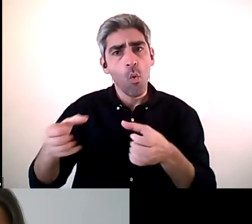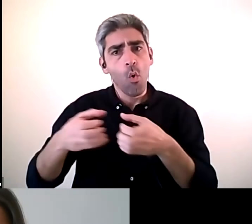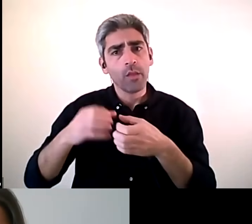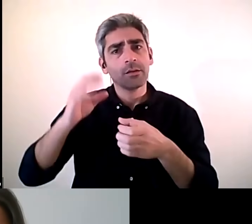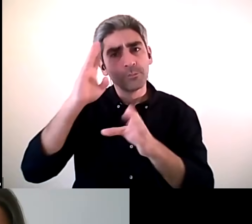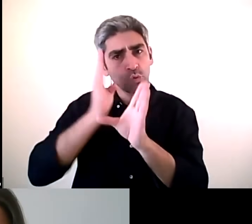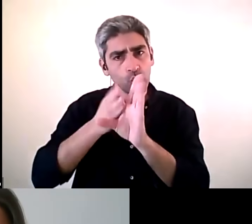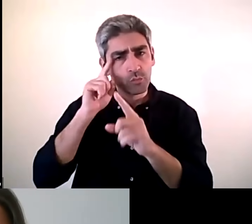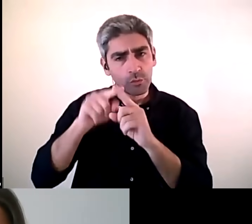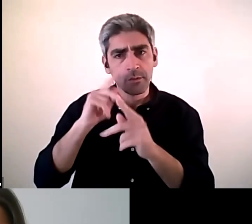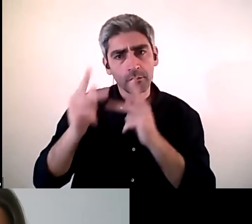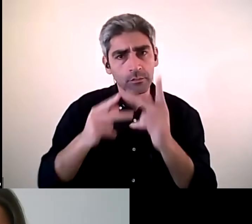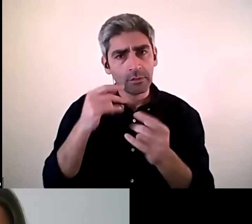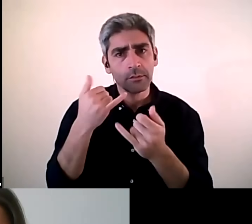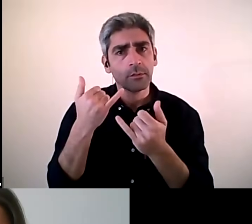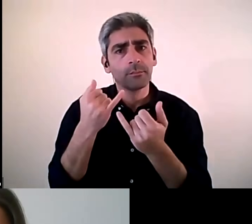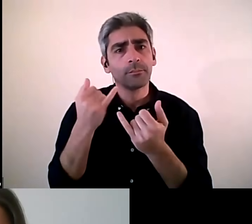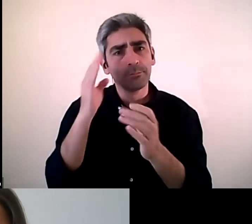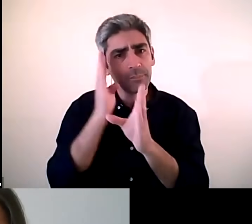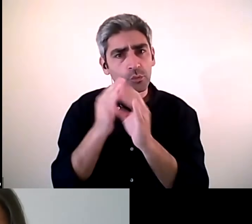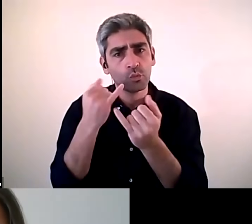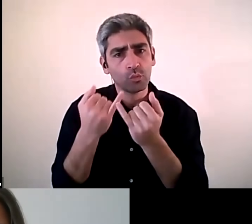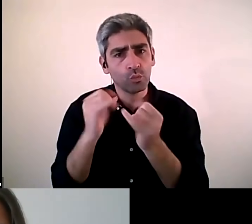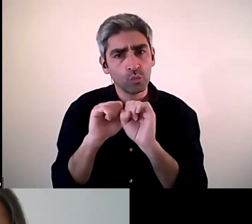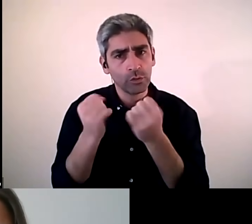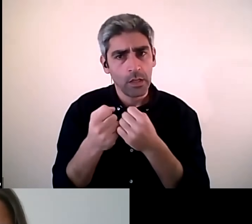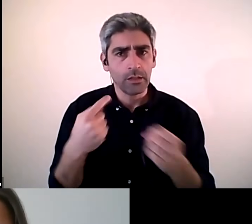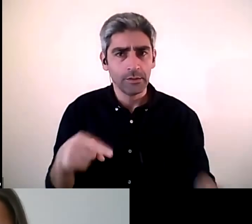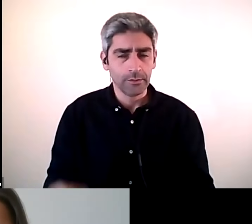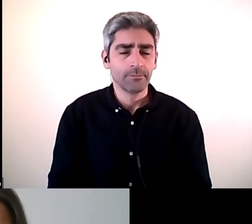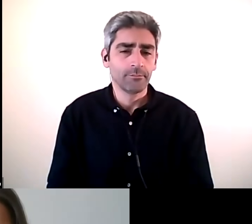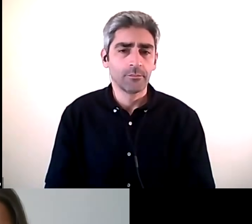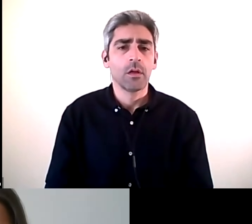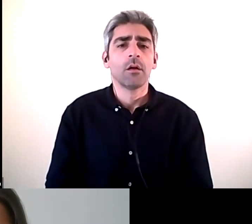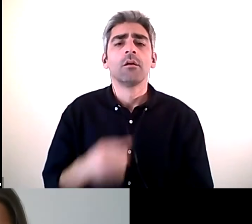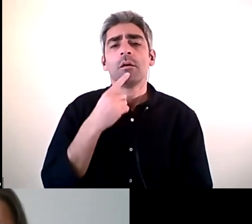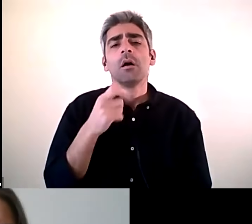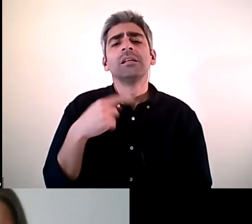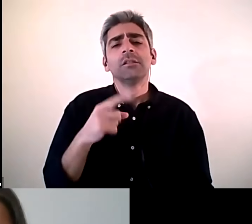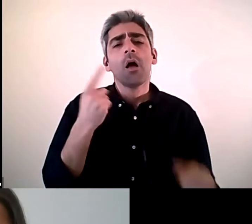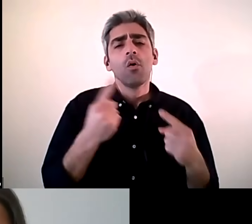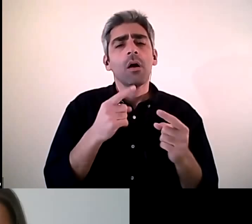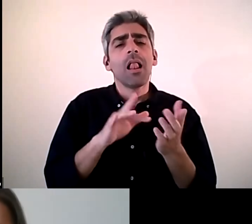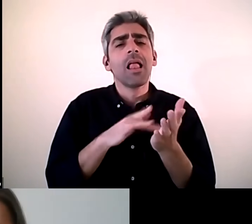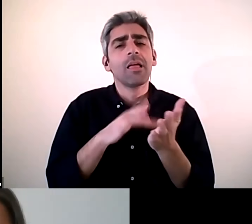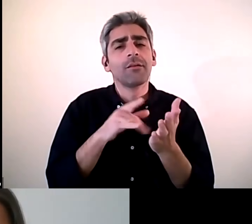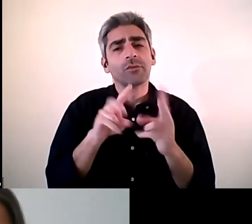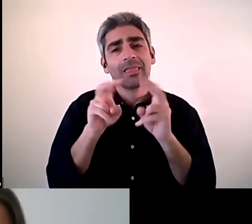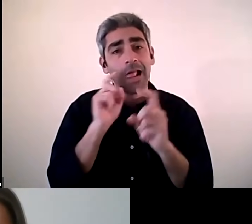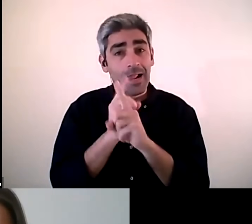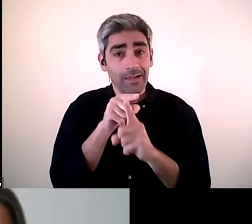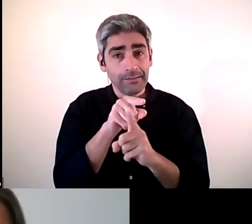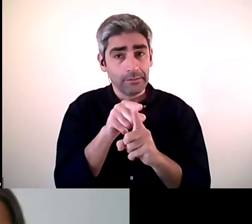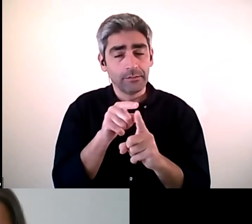a avaliação dos riscos psicossociais. Muito bem. Existem alguns livros sobre o tema? Eu julgo